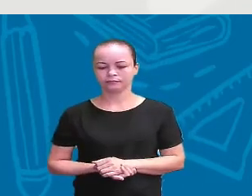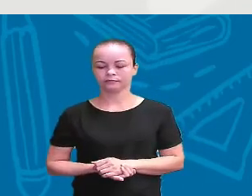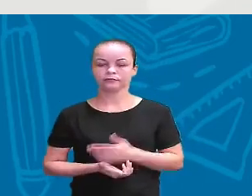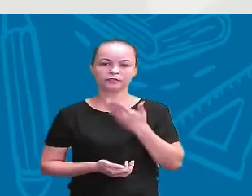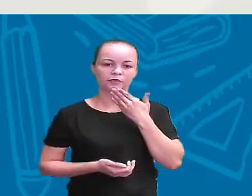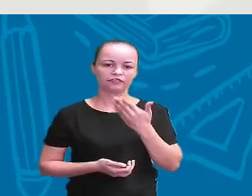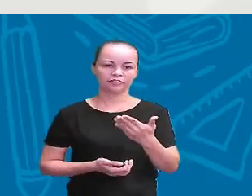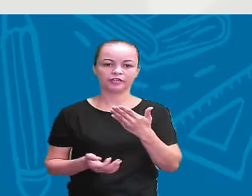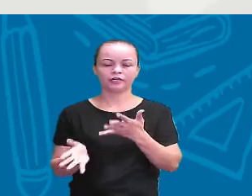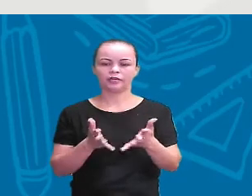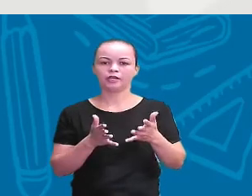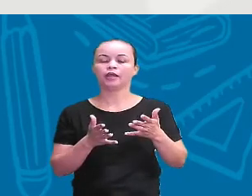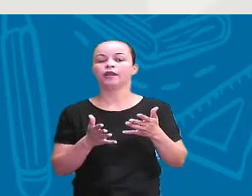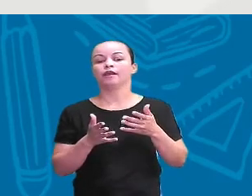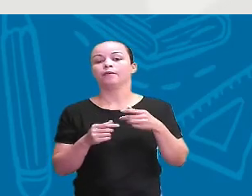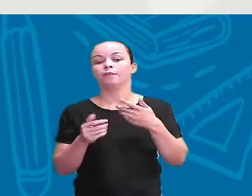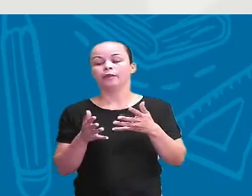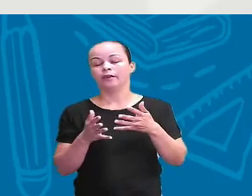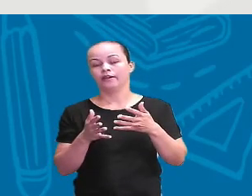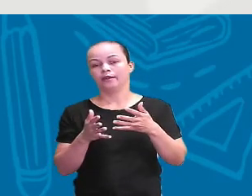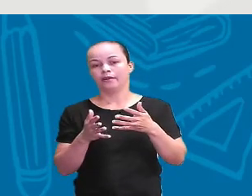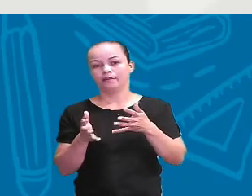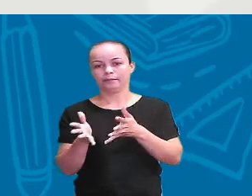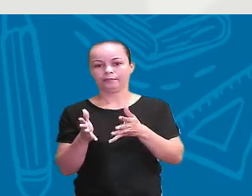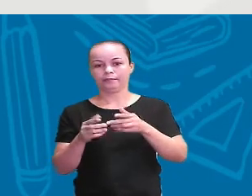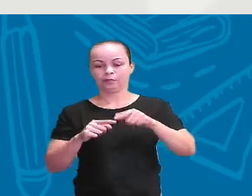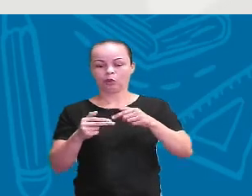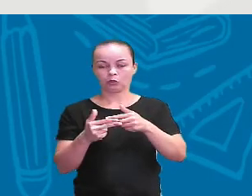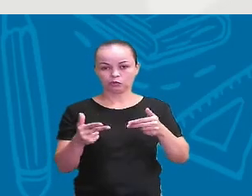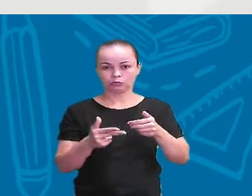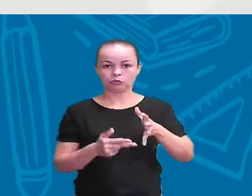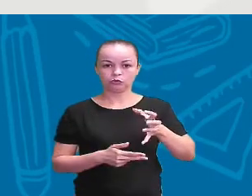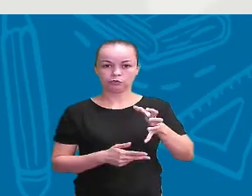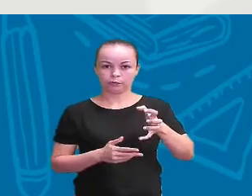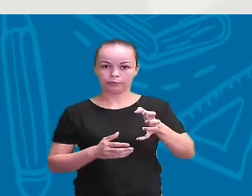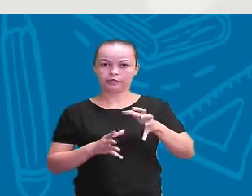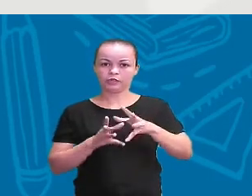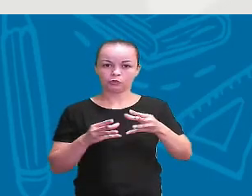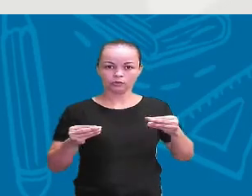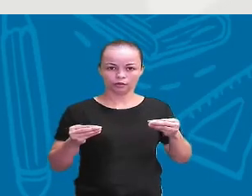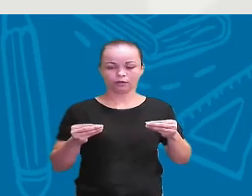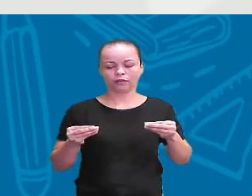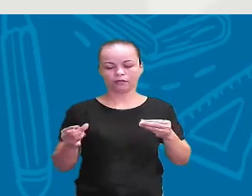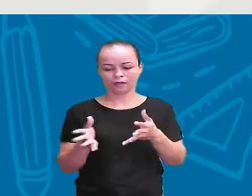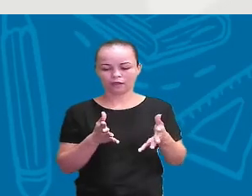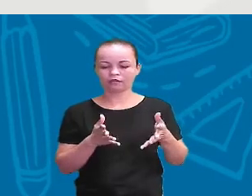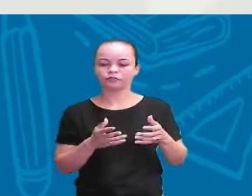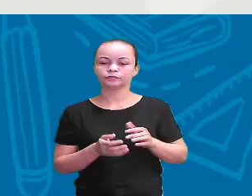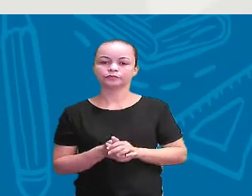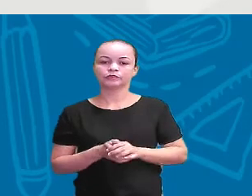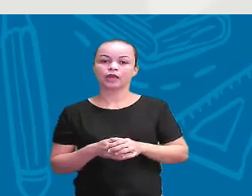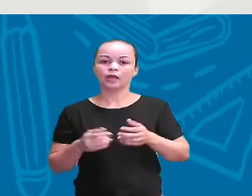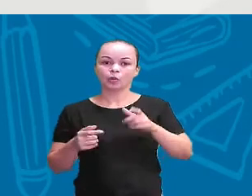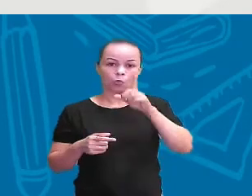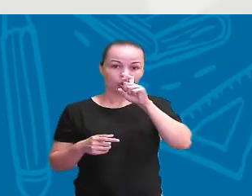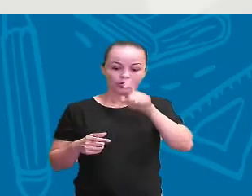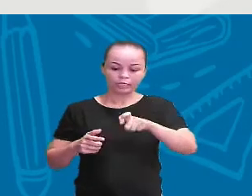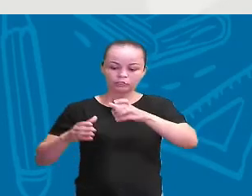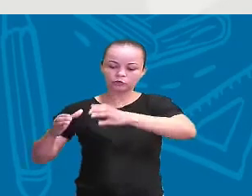por consumir produtos biodegradáveis, separar o lixo, que é a coleta seletiva daqueles lixeiros lá,